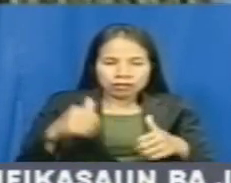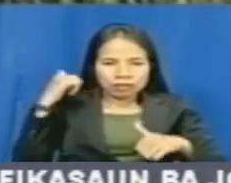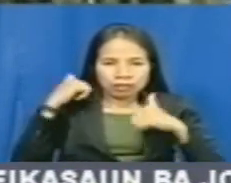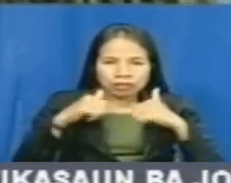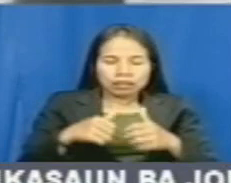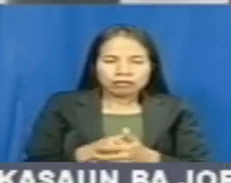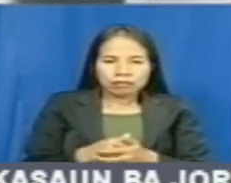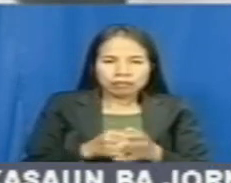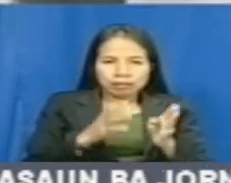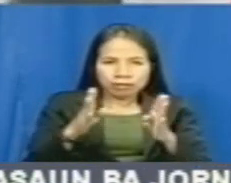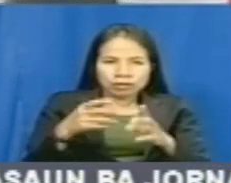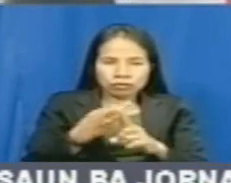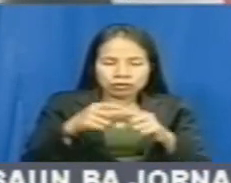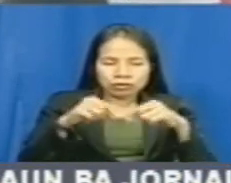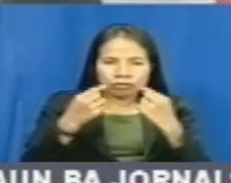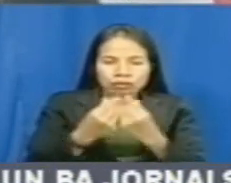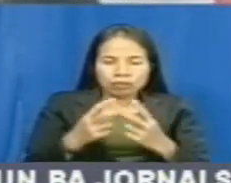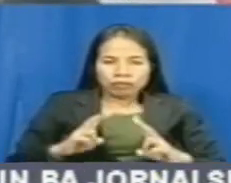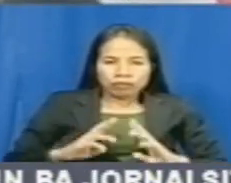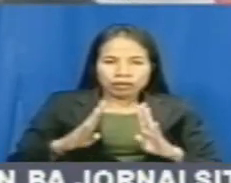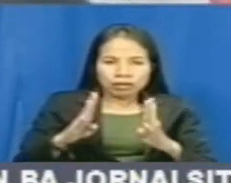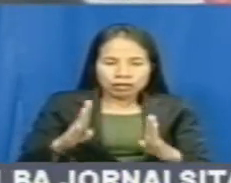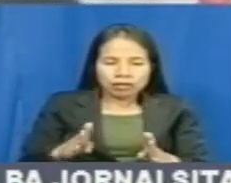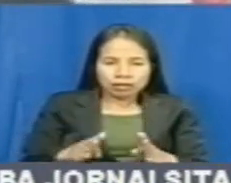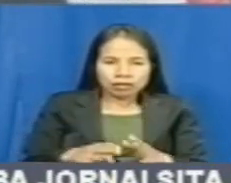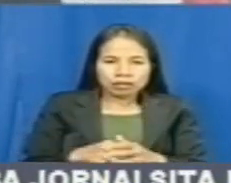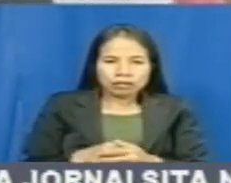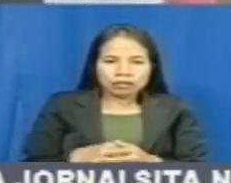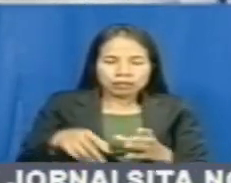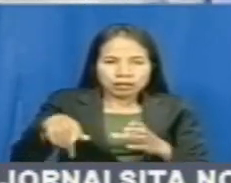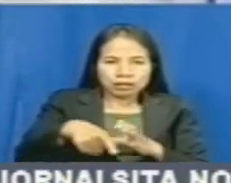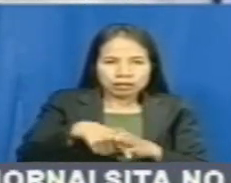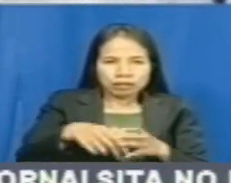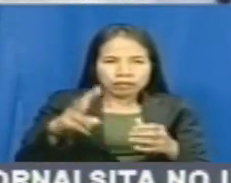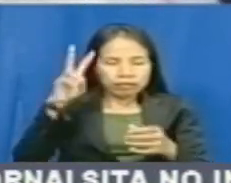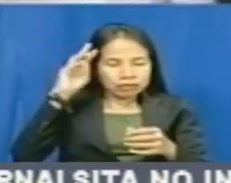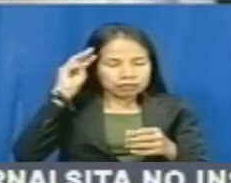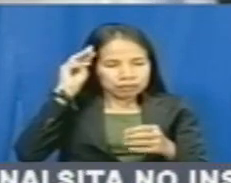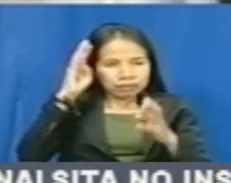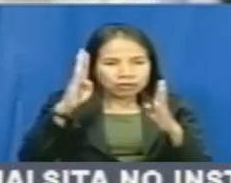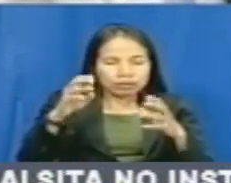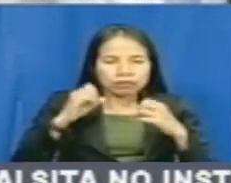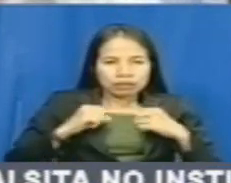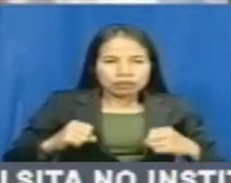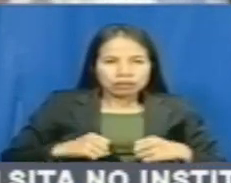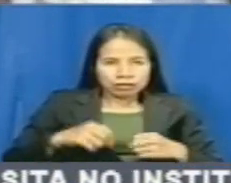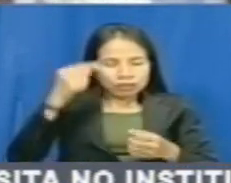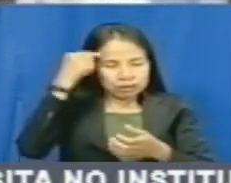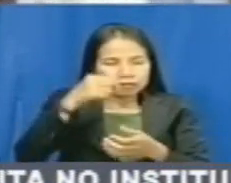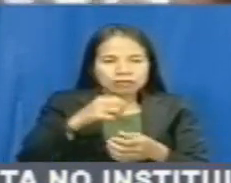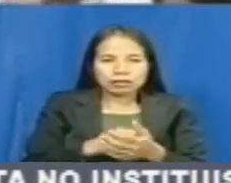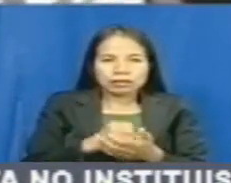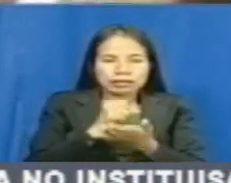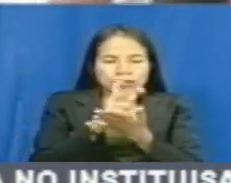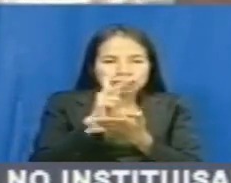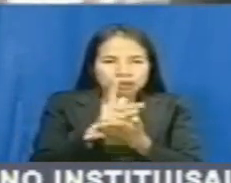nem organiza o grupo Resistência Neometni, é tão presença o vice-ministro Saúde, secretário de Estado, Comunicação Social,